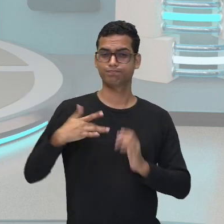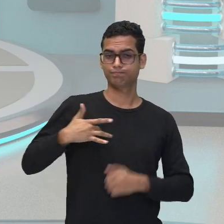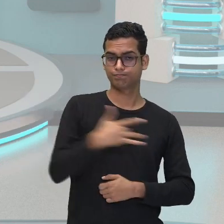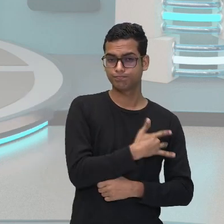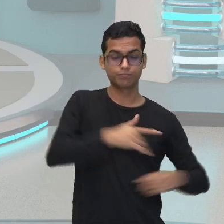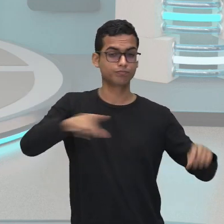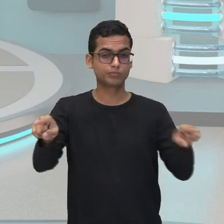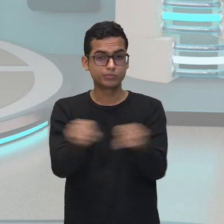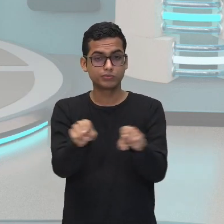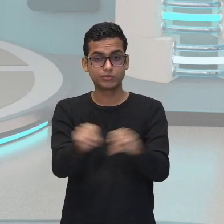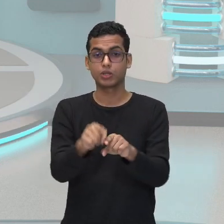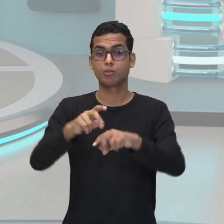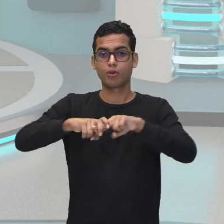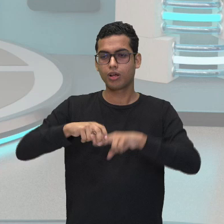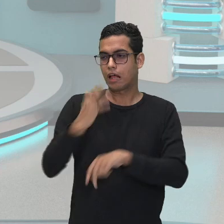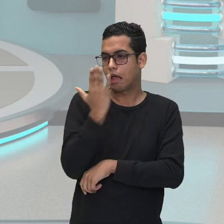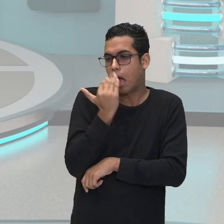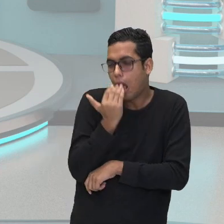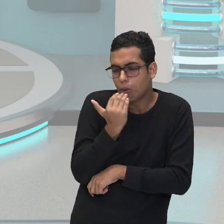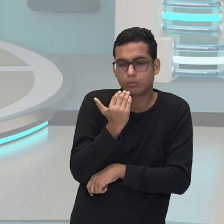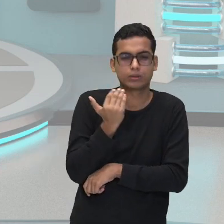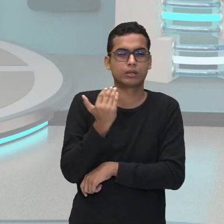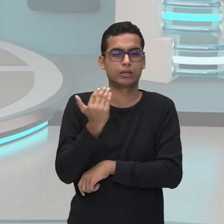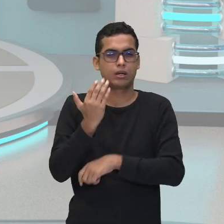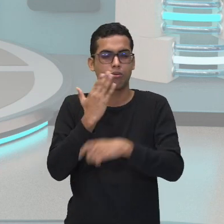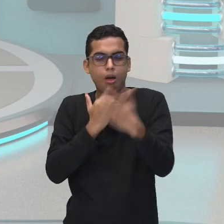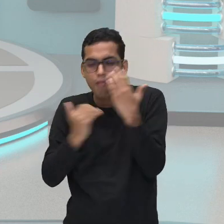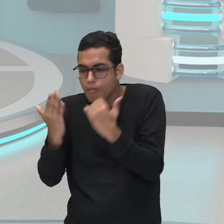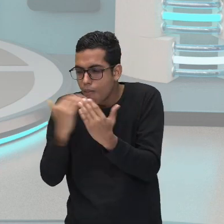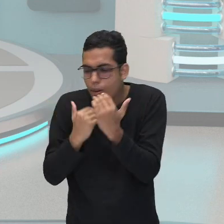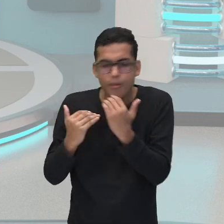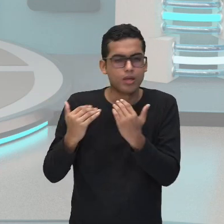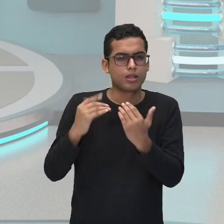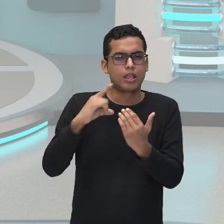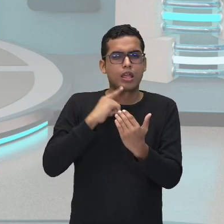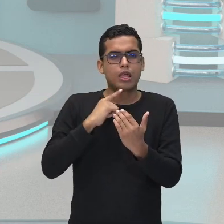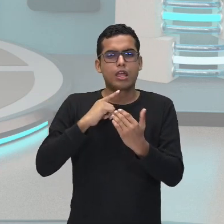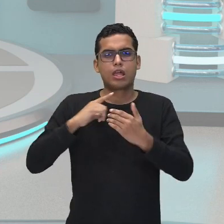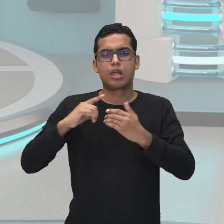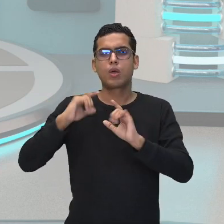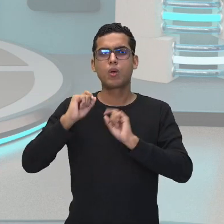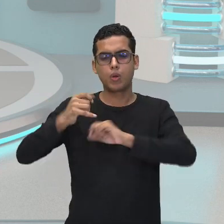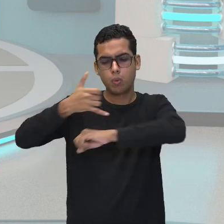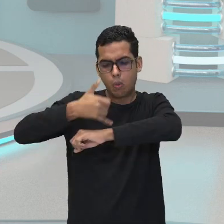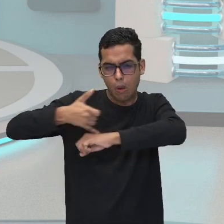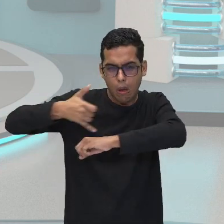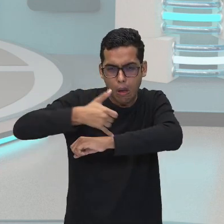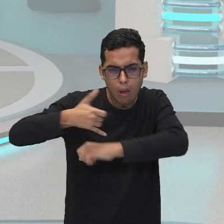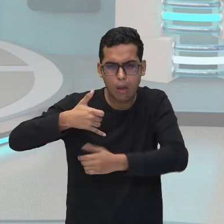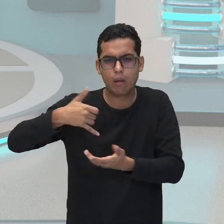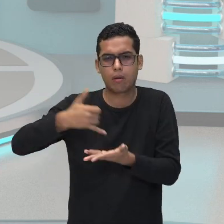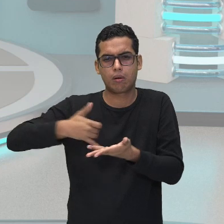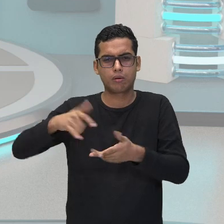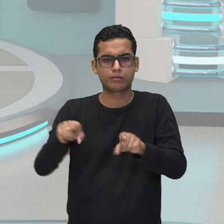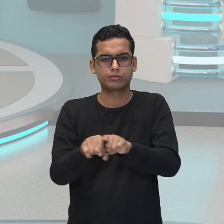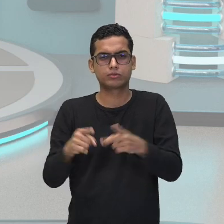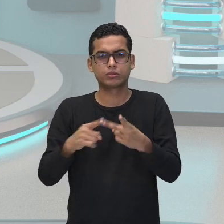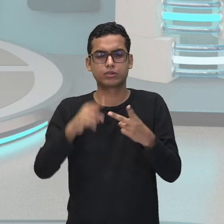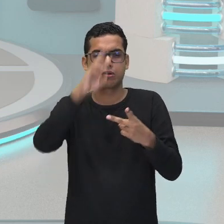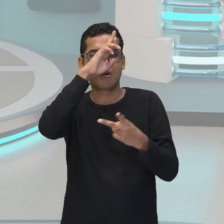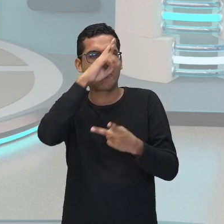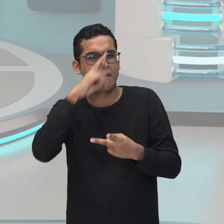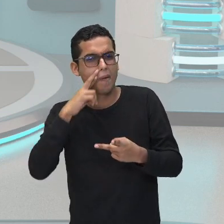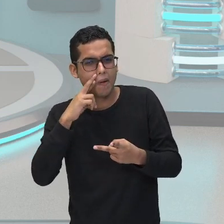dessa alimentação inadequada, muitas vezes ricas em gordura, né, se alimentando ali de refrigerantes,